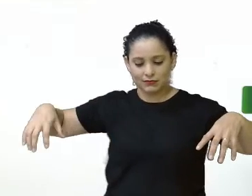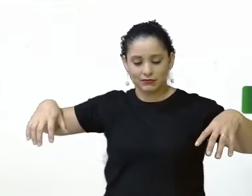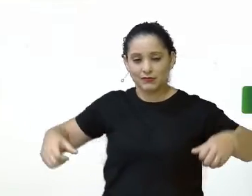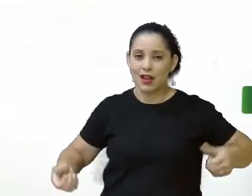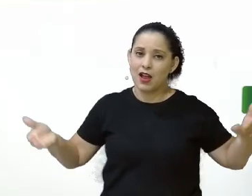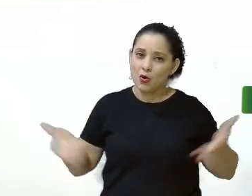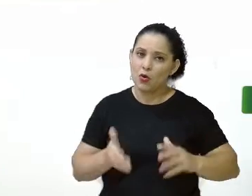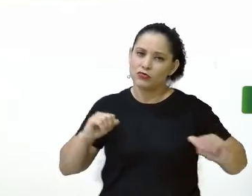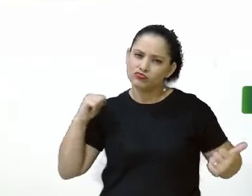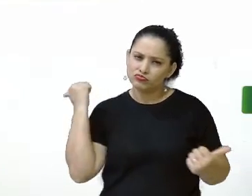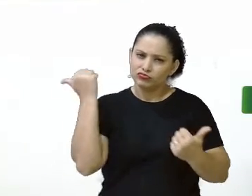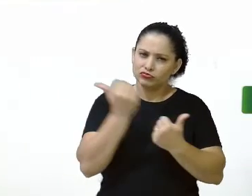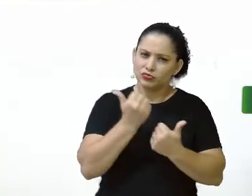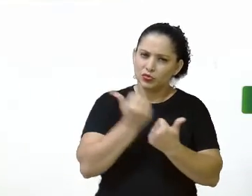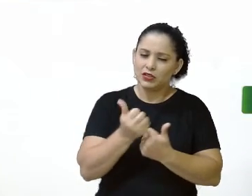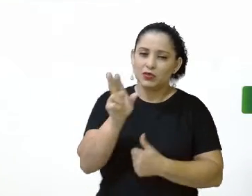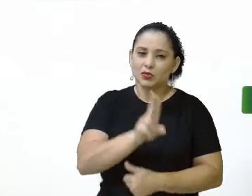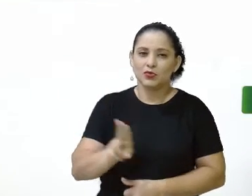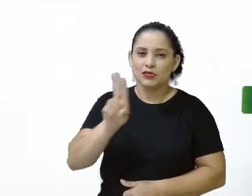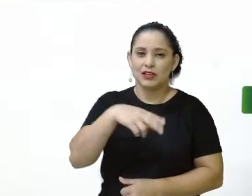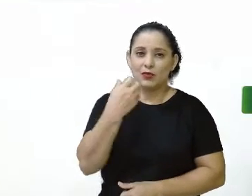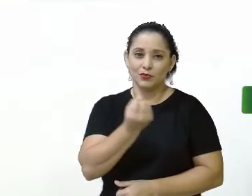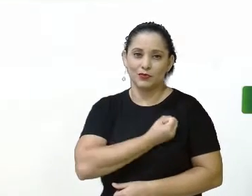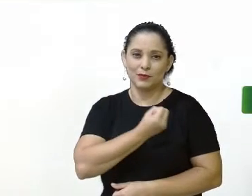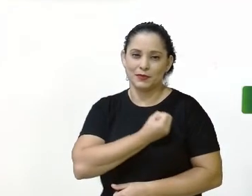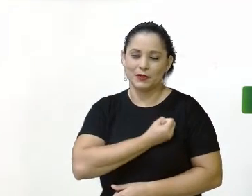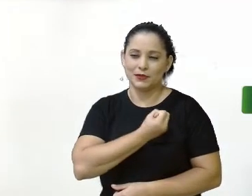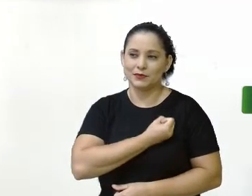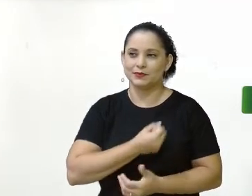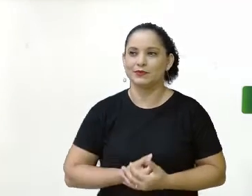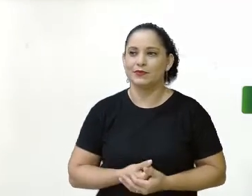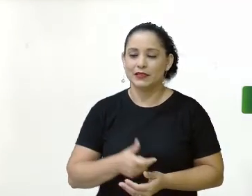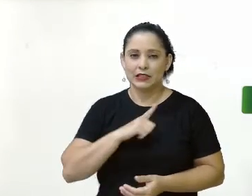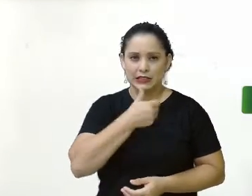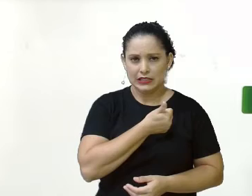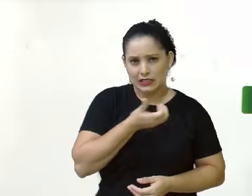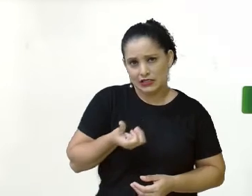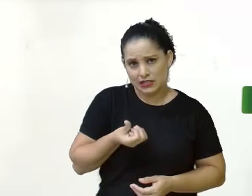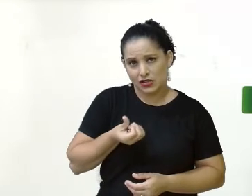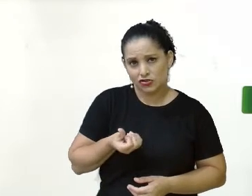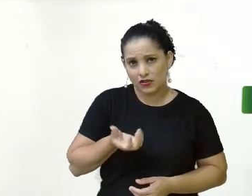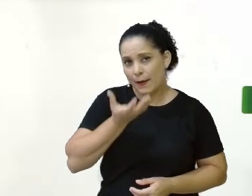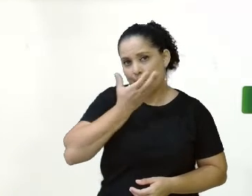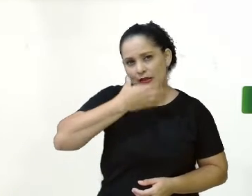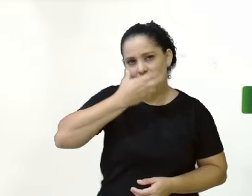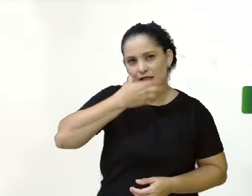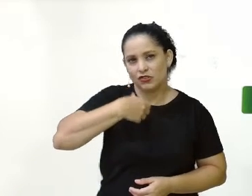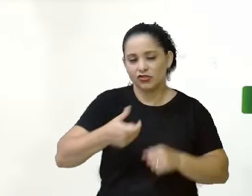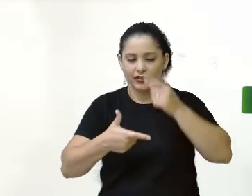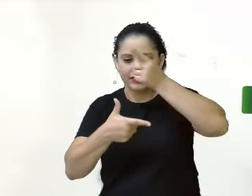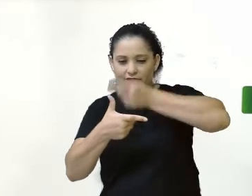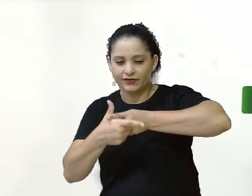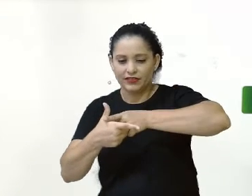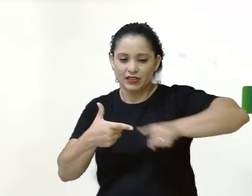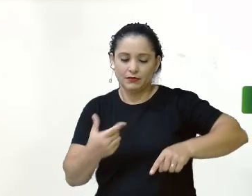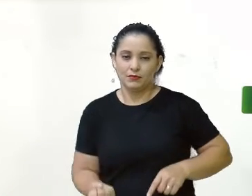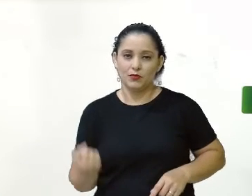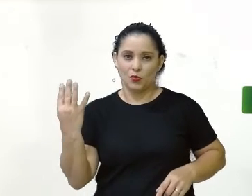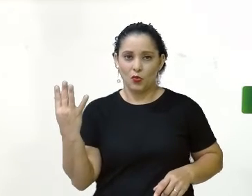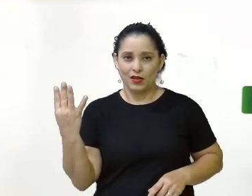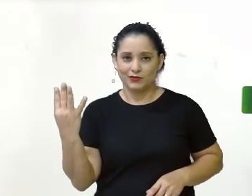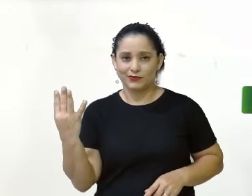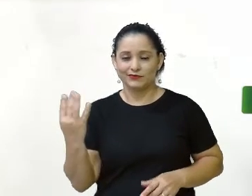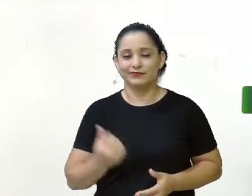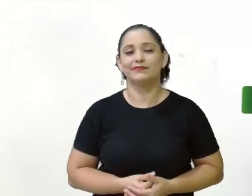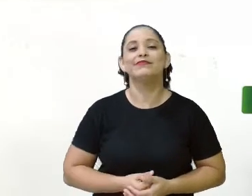ao invés das cestas e das maçãs, ó. Eu não tinha 16 maçãs, dividi por 4.